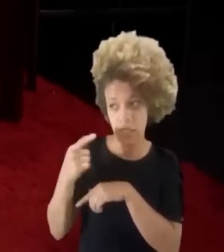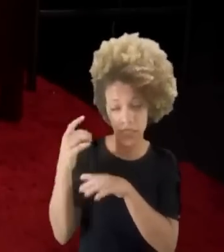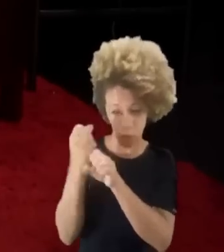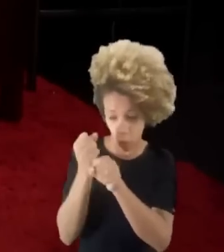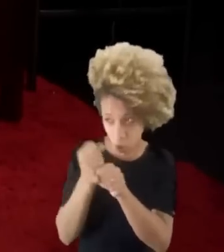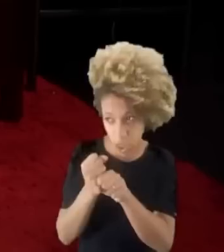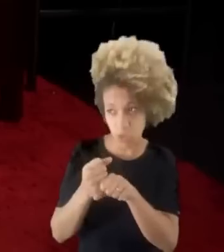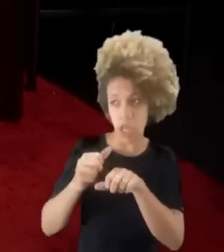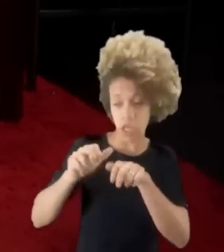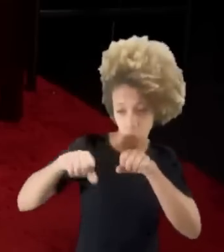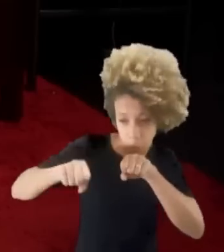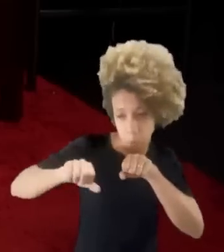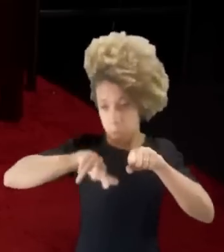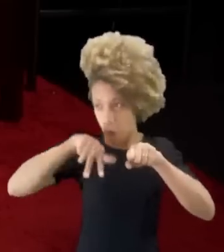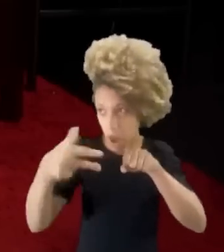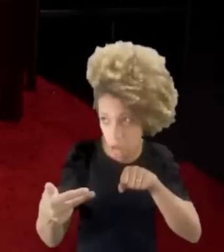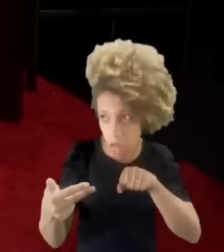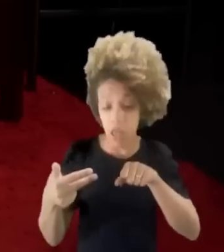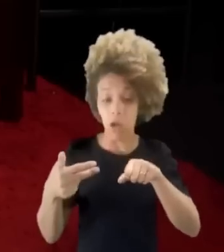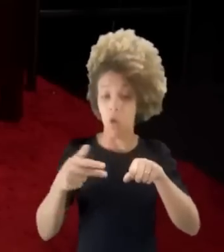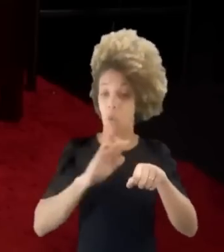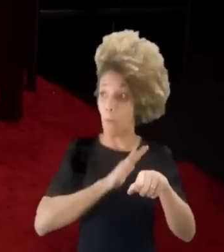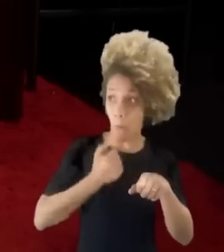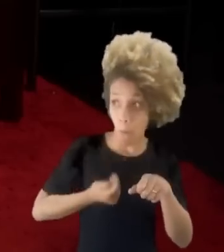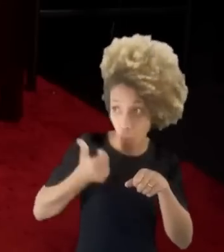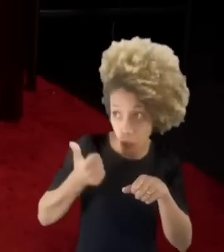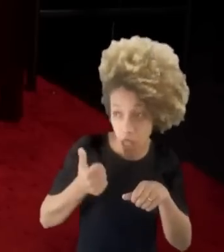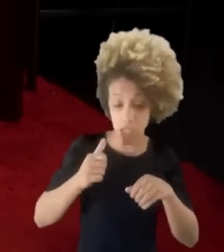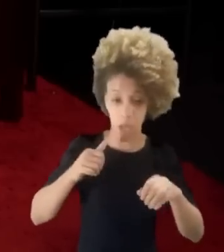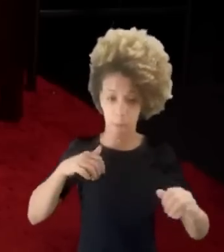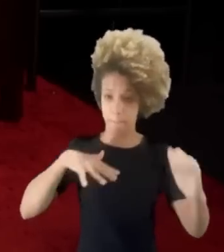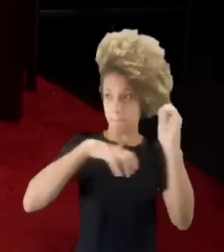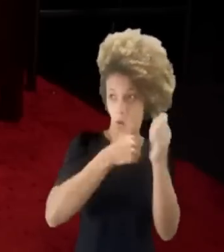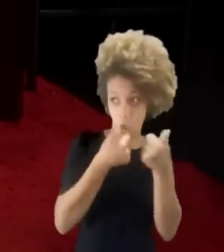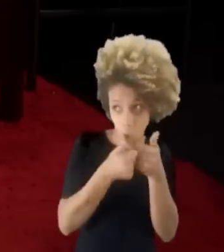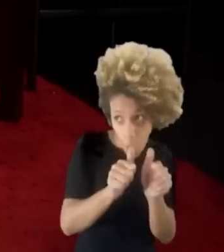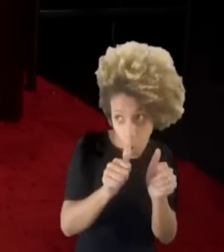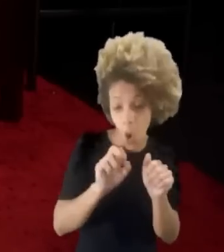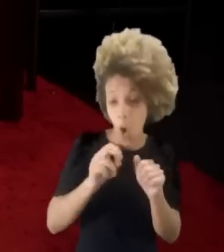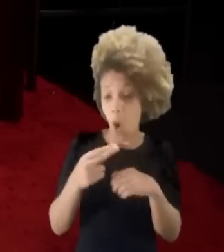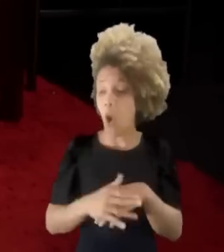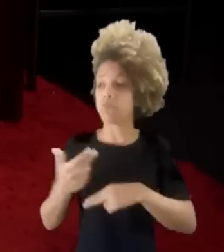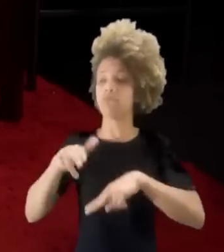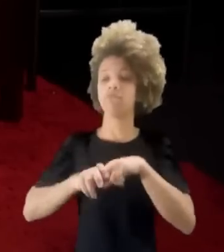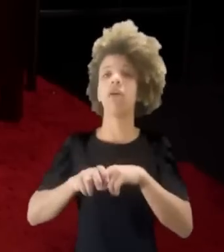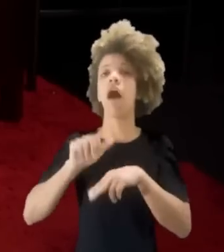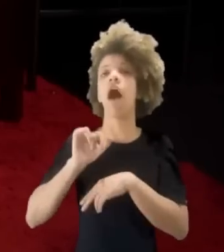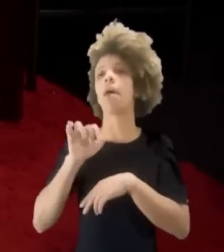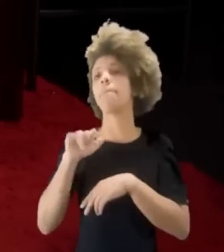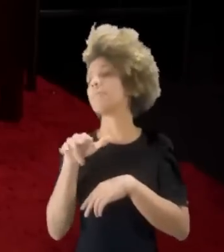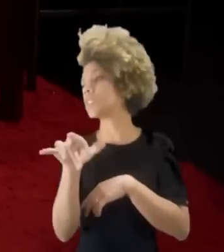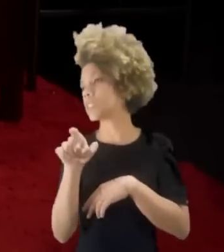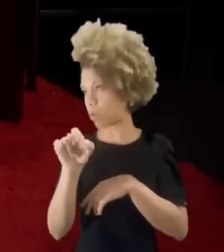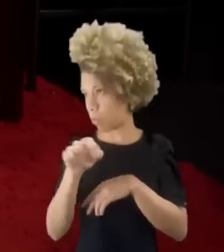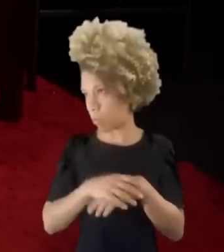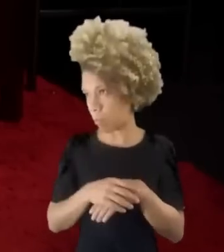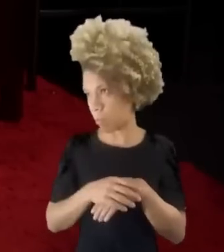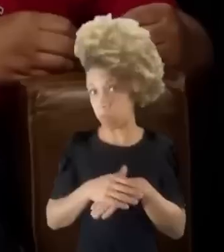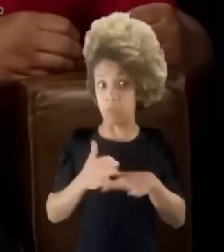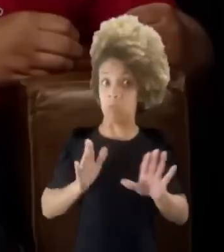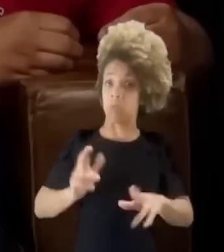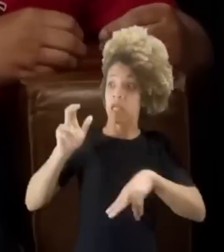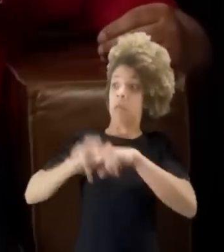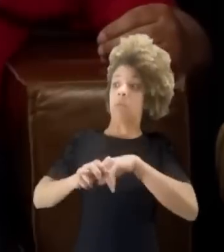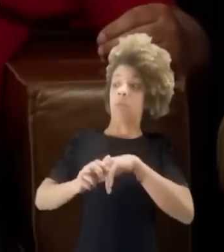de moto você tá calcula o cara que tá debaixo do ônibus ou você tá calculando que um dia você vai sentar na mesma cadeira que o ela é um monstro e nesse processo de você sentar na minha